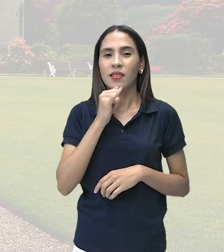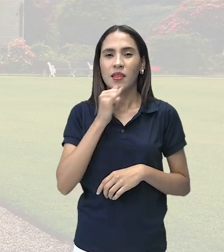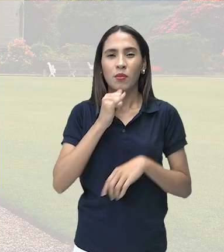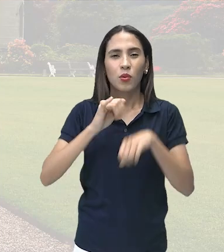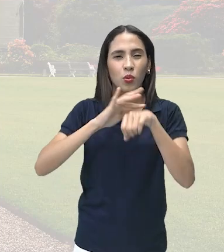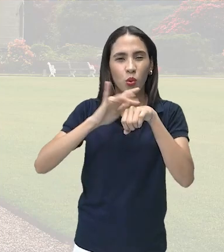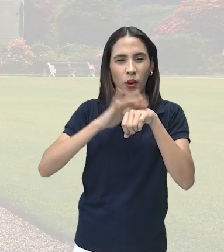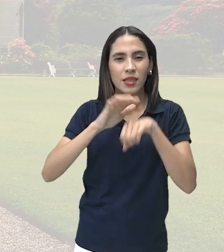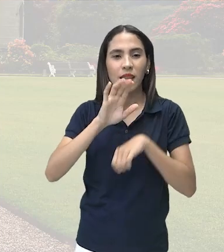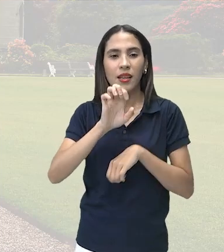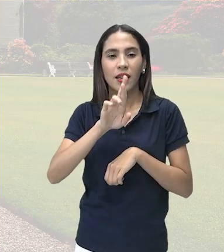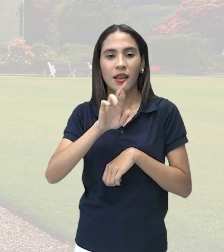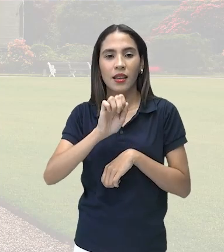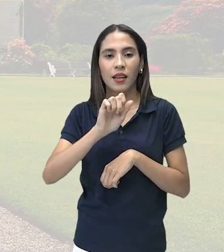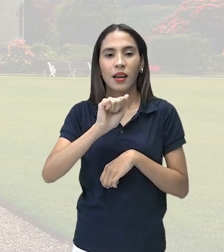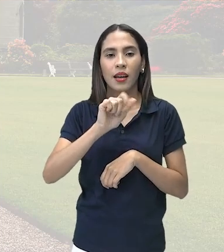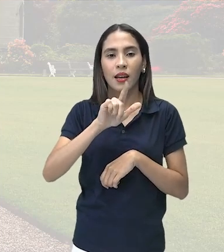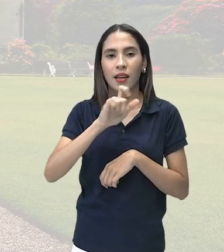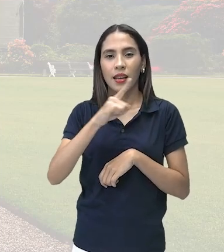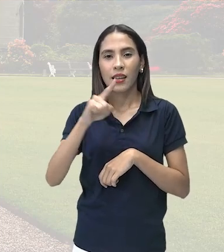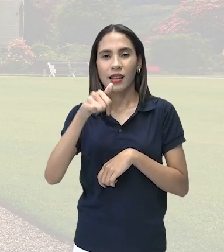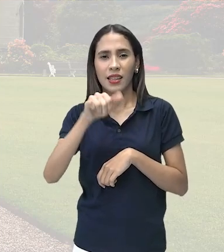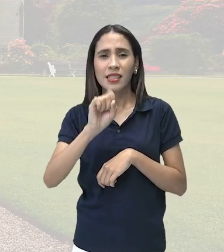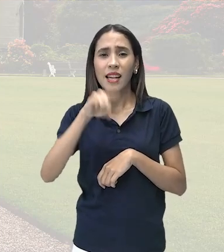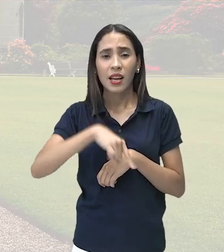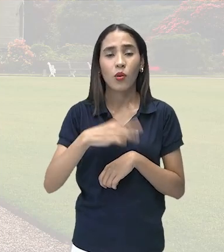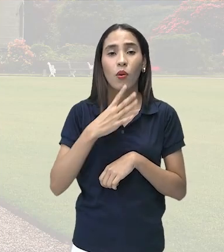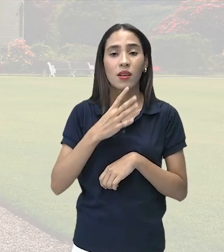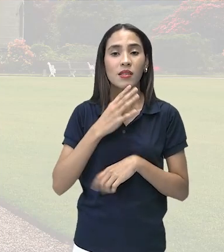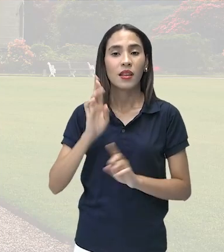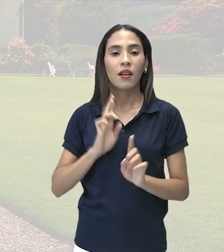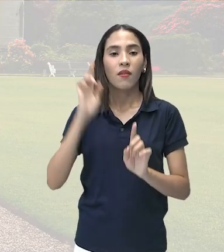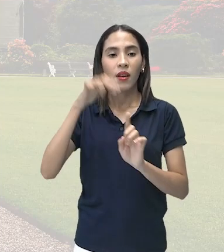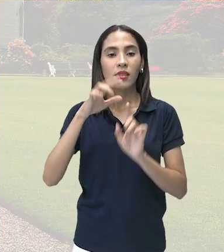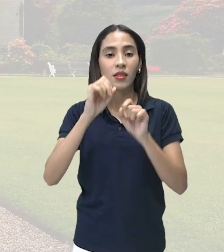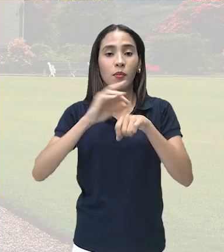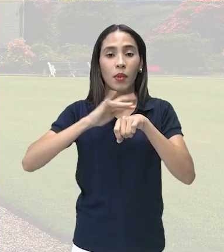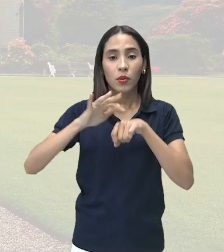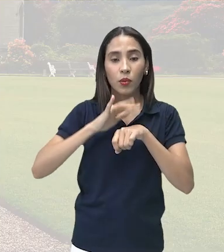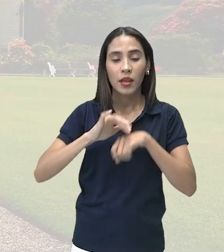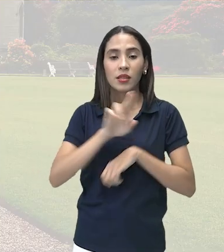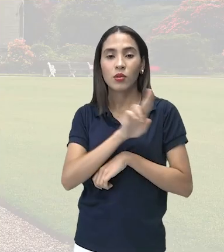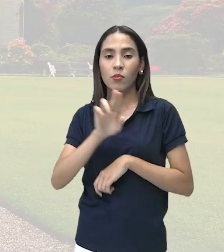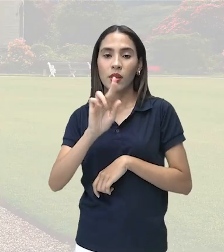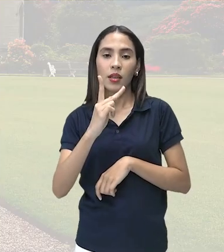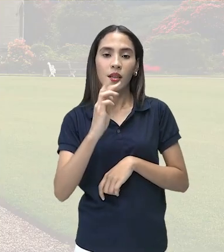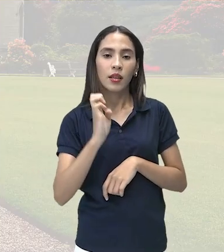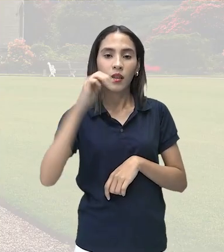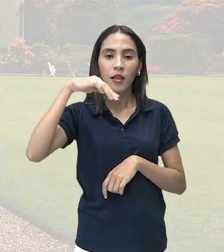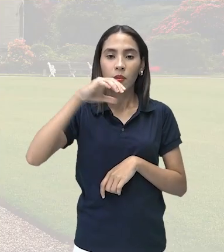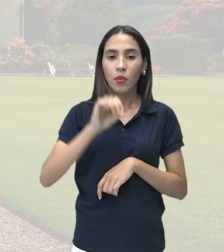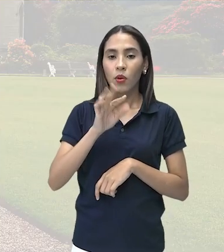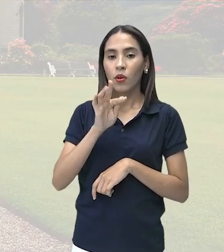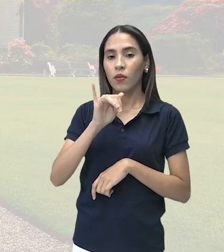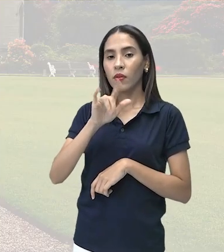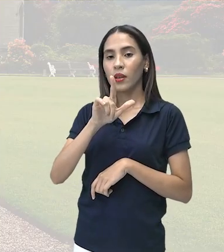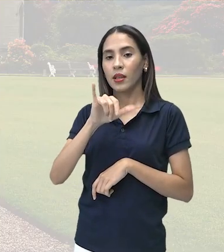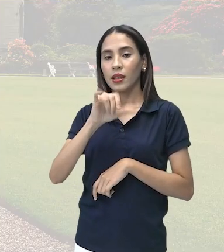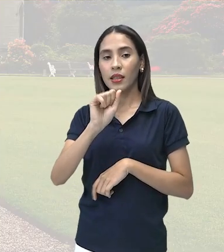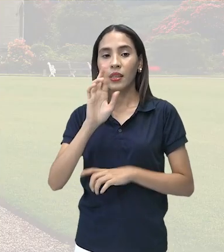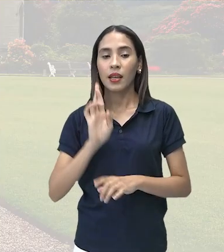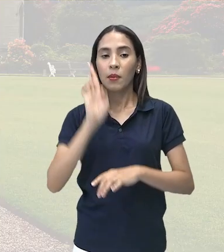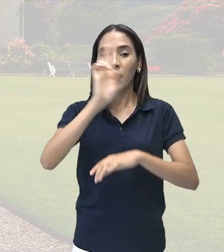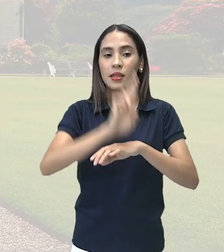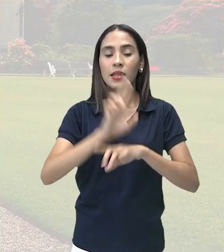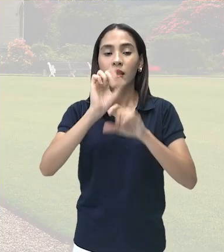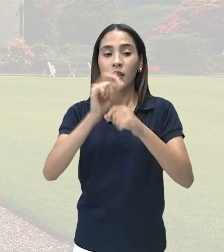realeza? Ele é um caso muito conhecido e refere-se a uma doença chamada hemofilia, que representa